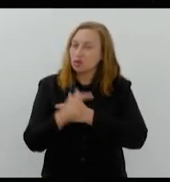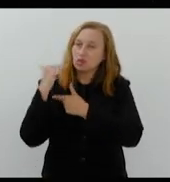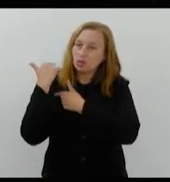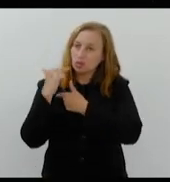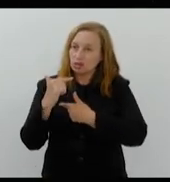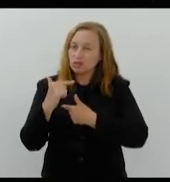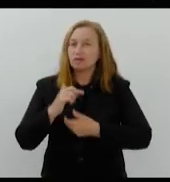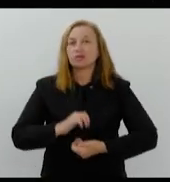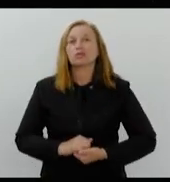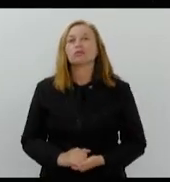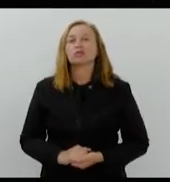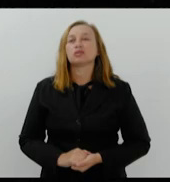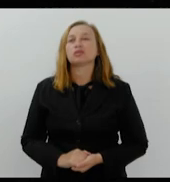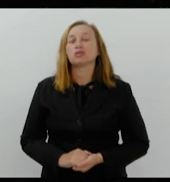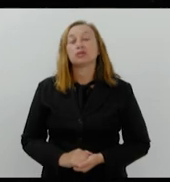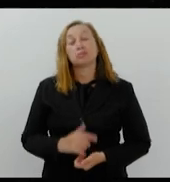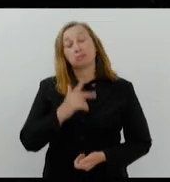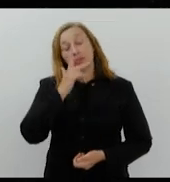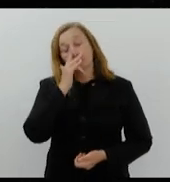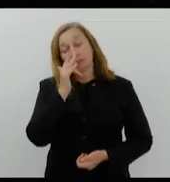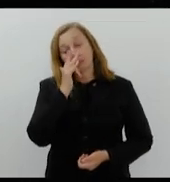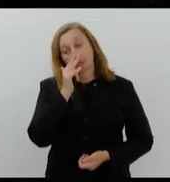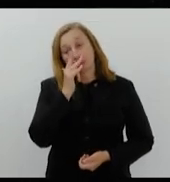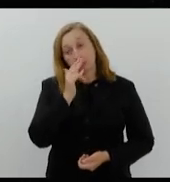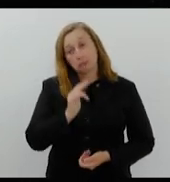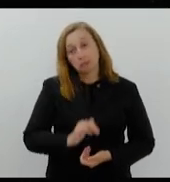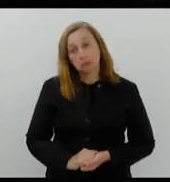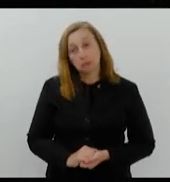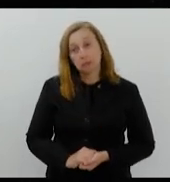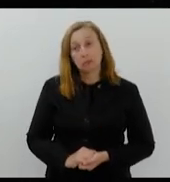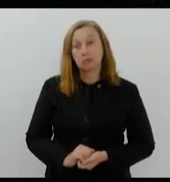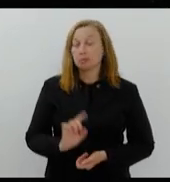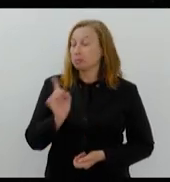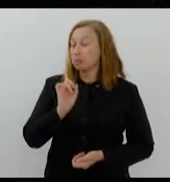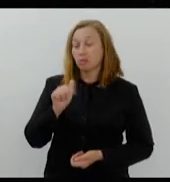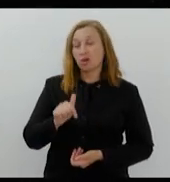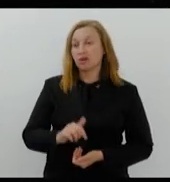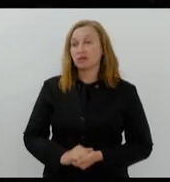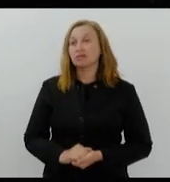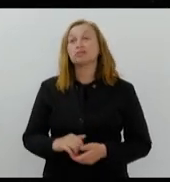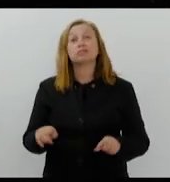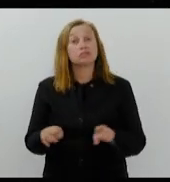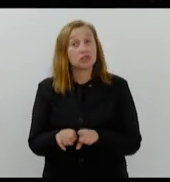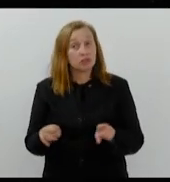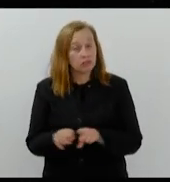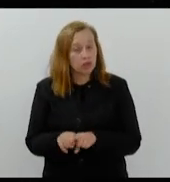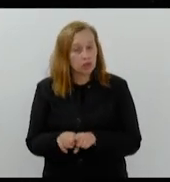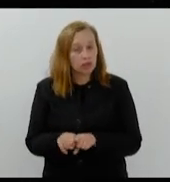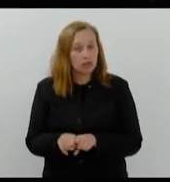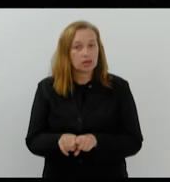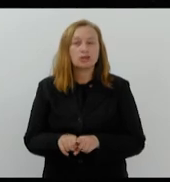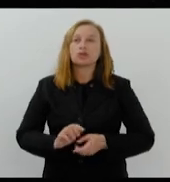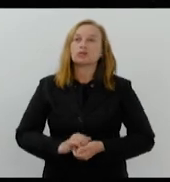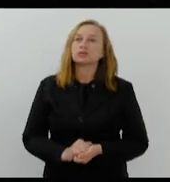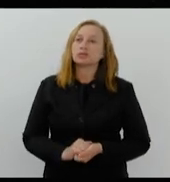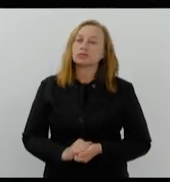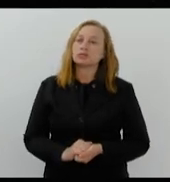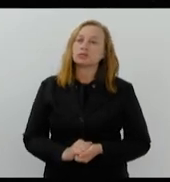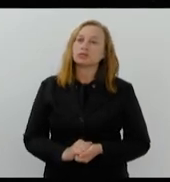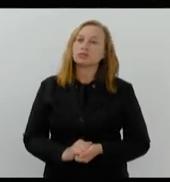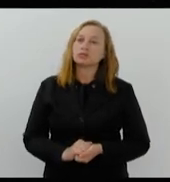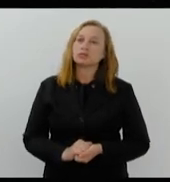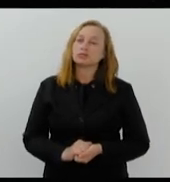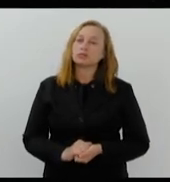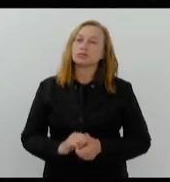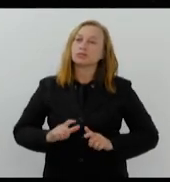conservador, o que me parece que este não é. Também estou tomando as devidas